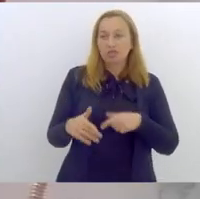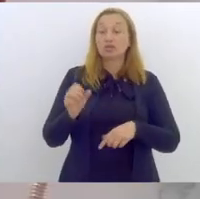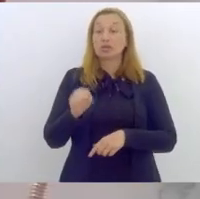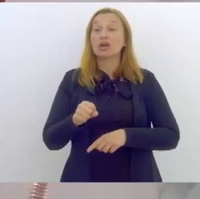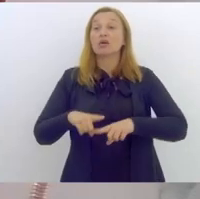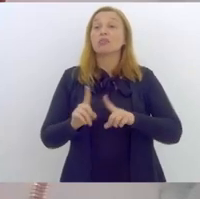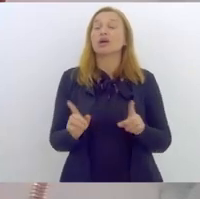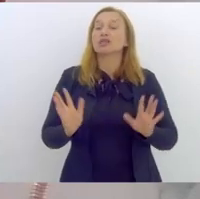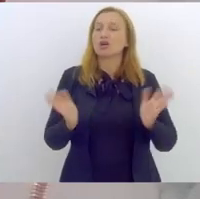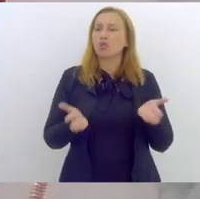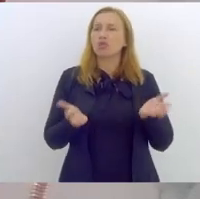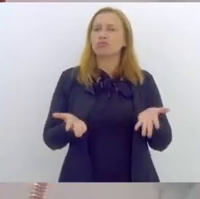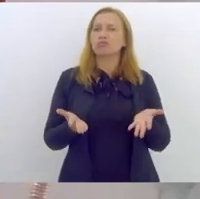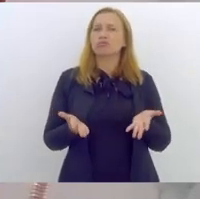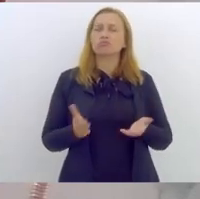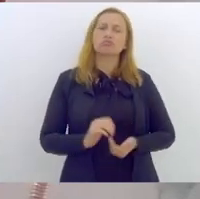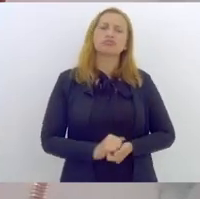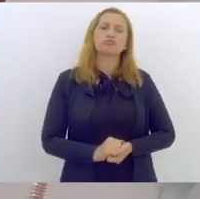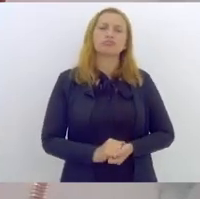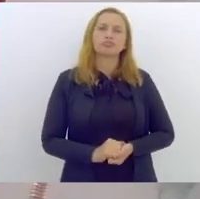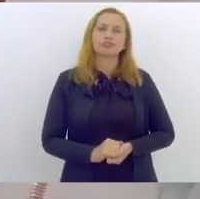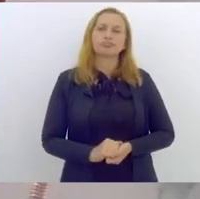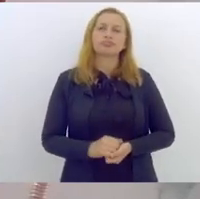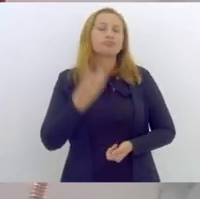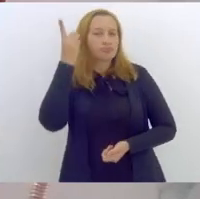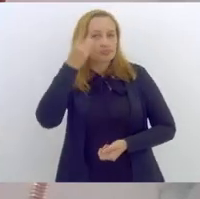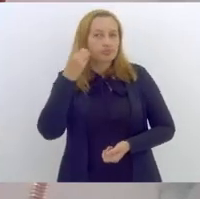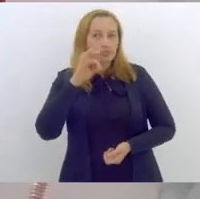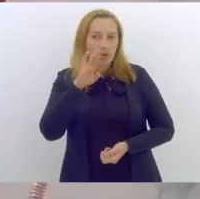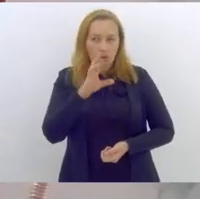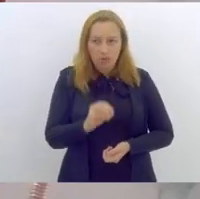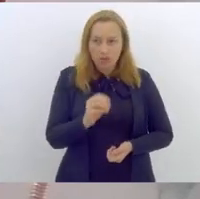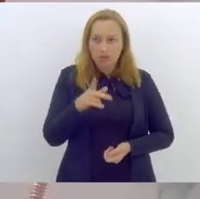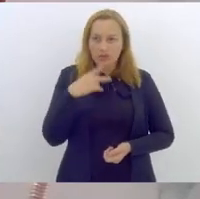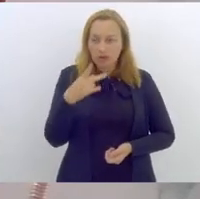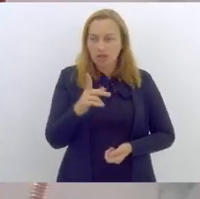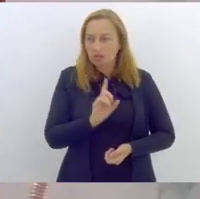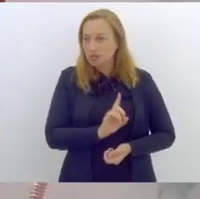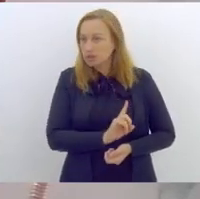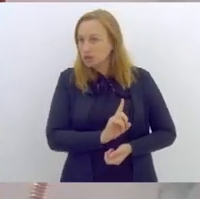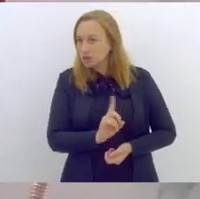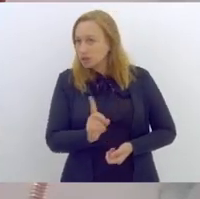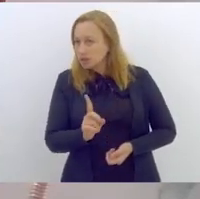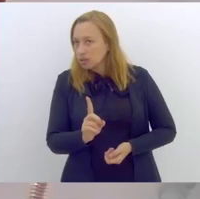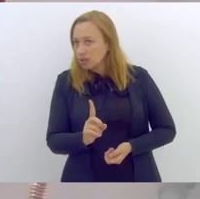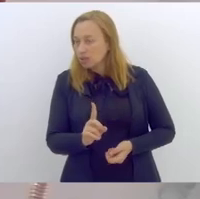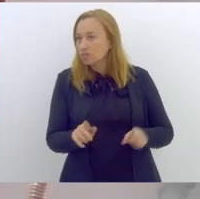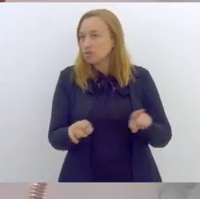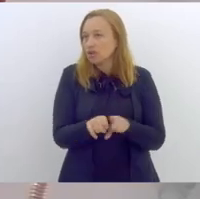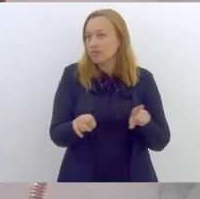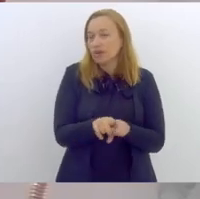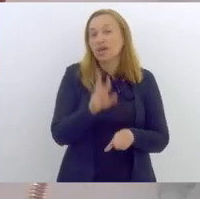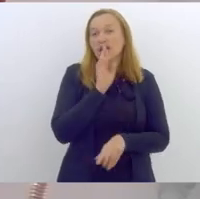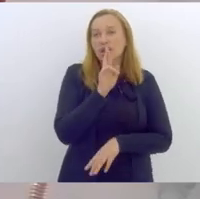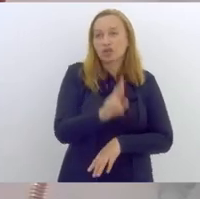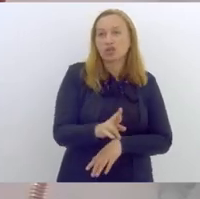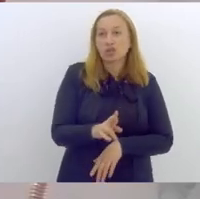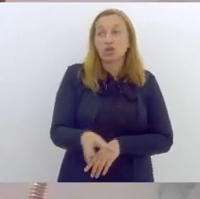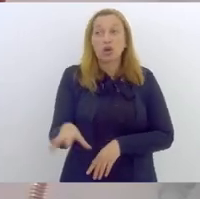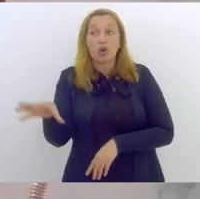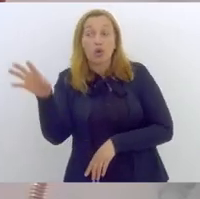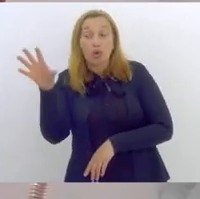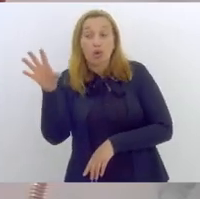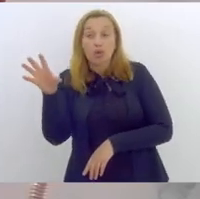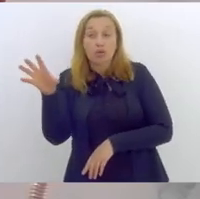agora quando o deputado Márcio Gualberto se refere que não também a resposta que era o que eu ouvia do meu pai